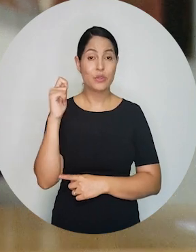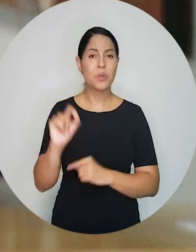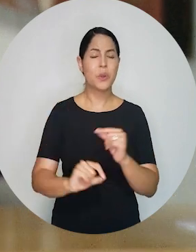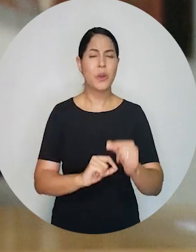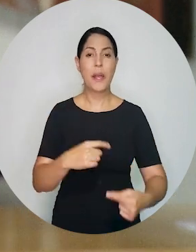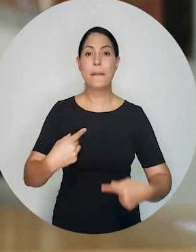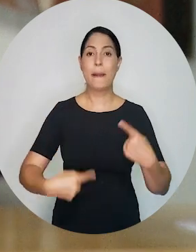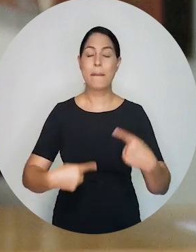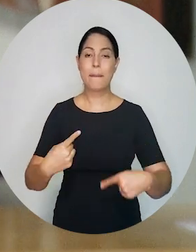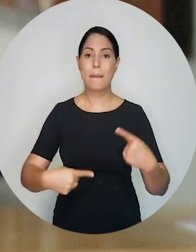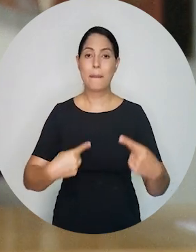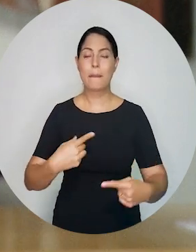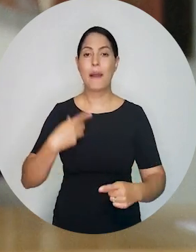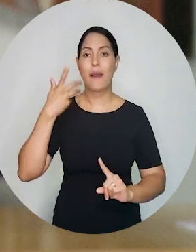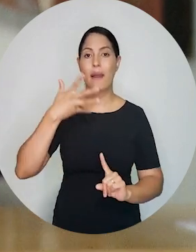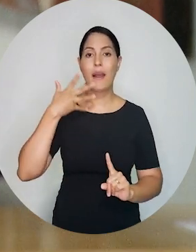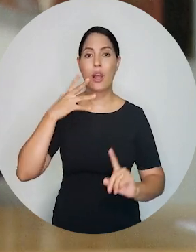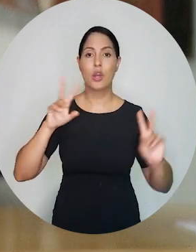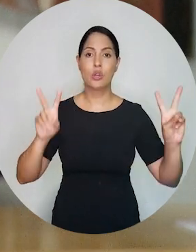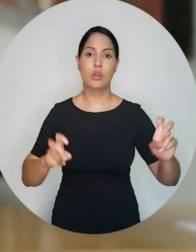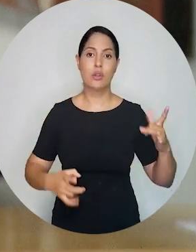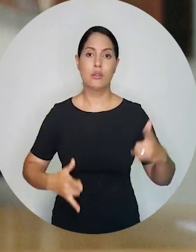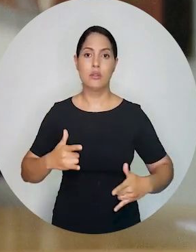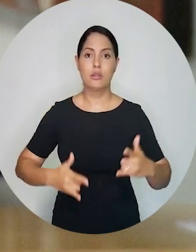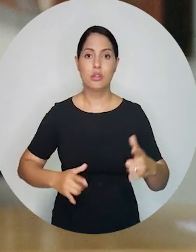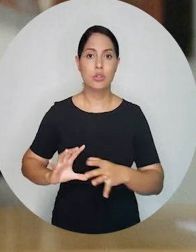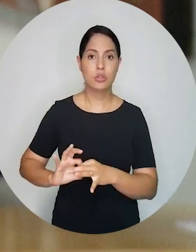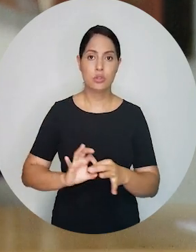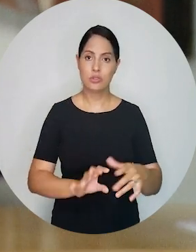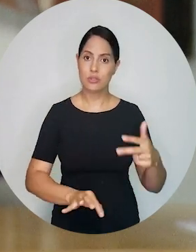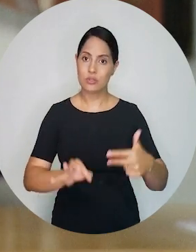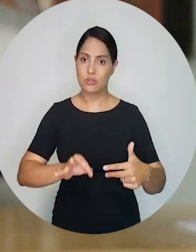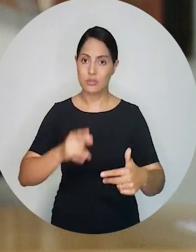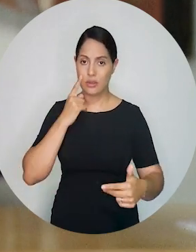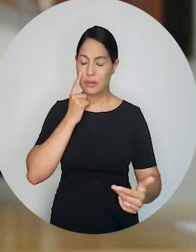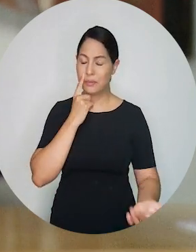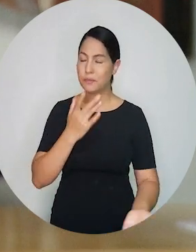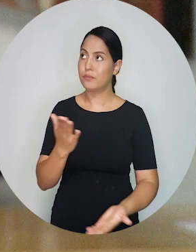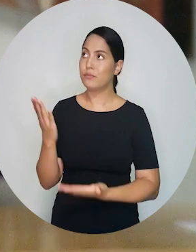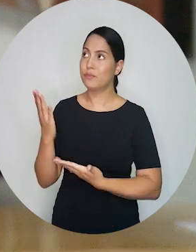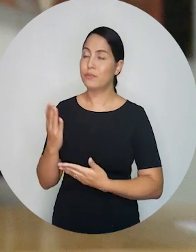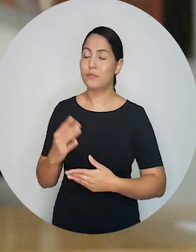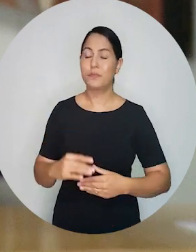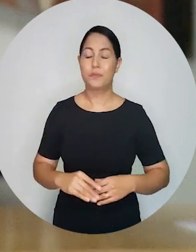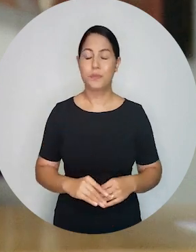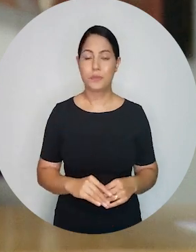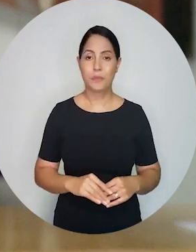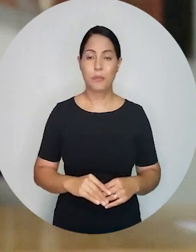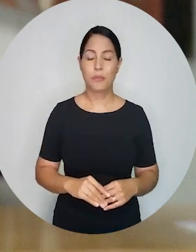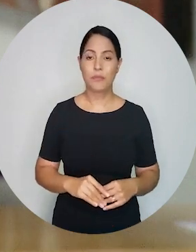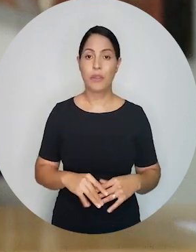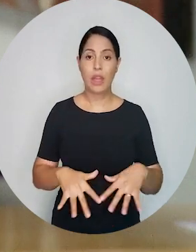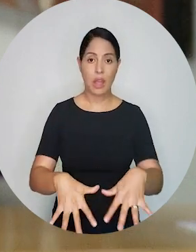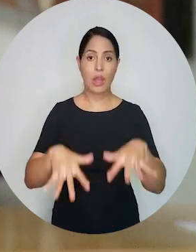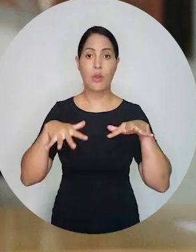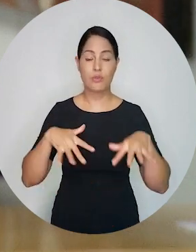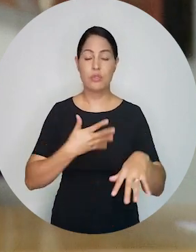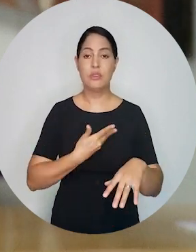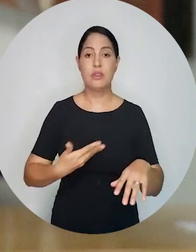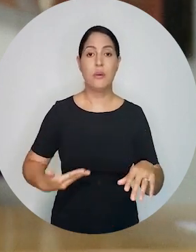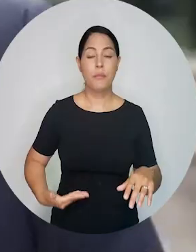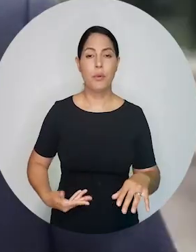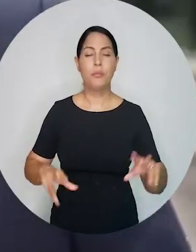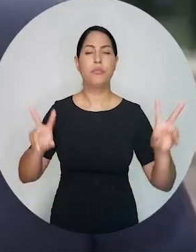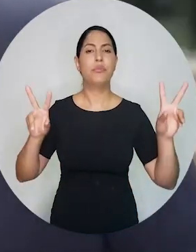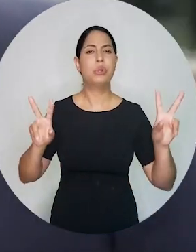YouTube da seccional da OAB no Rio Grande do Sul o debate voltado ao uso da inteligência artificial pelo Poder Judiciário. Veja